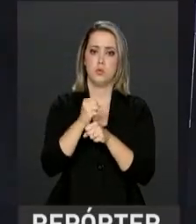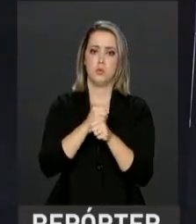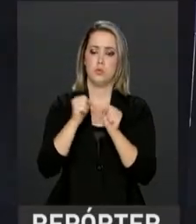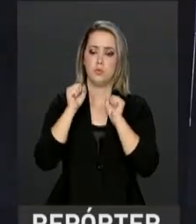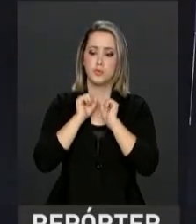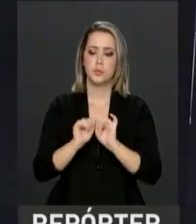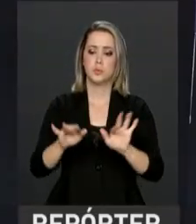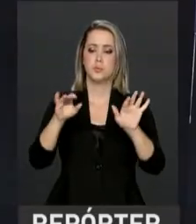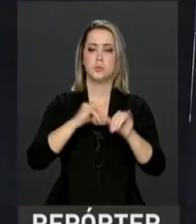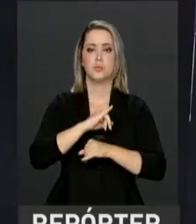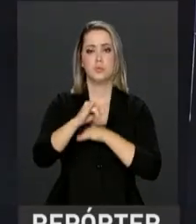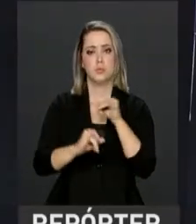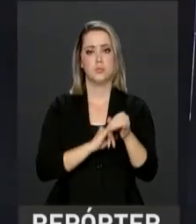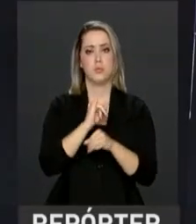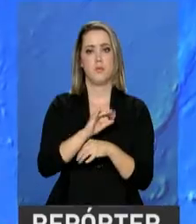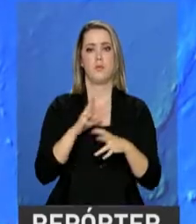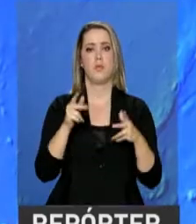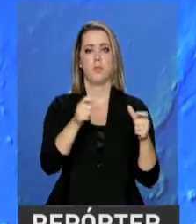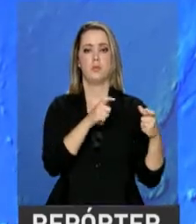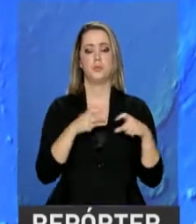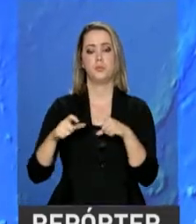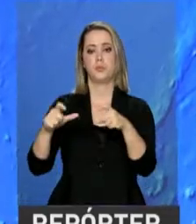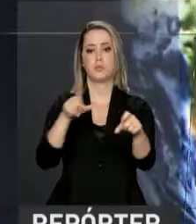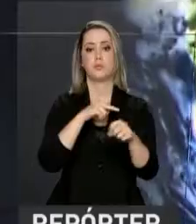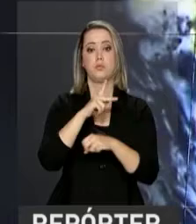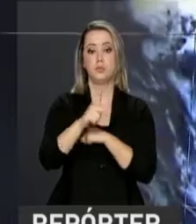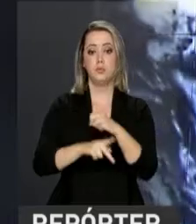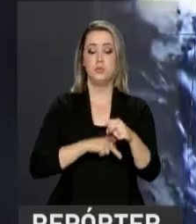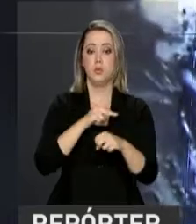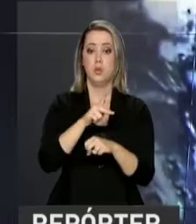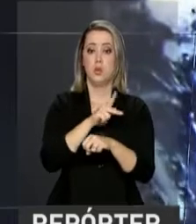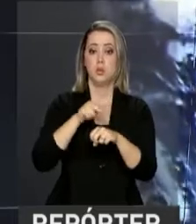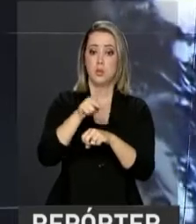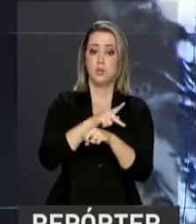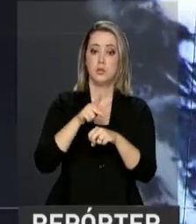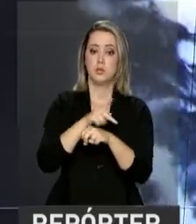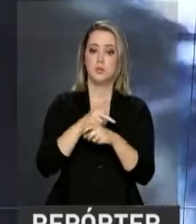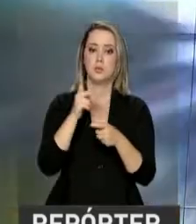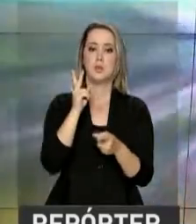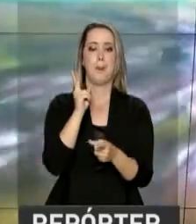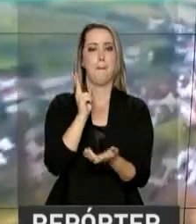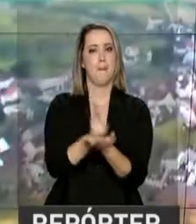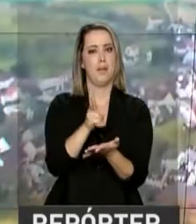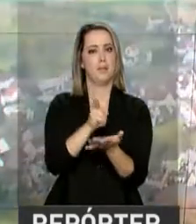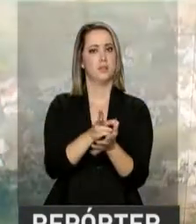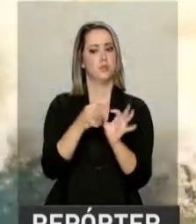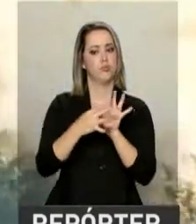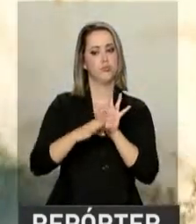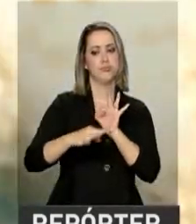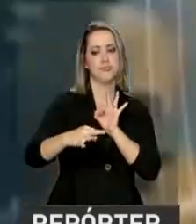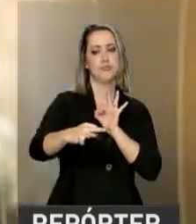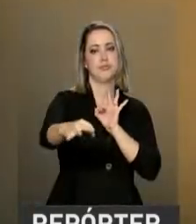de internet banda larga a todas as regiões do país, até mesmo nos pontos mais remotos.